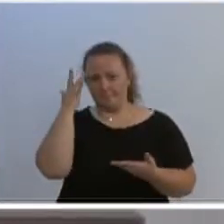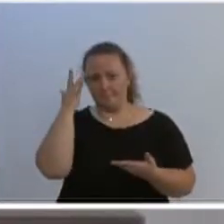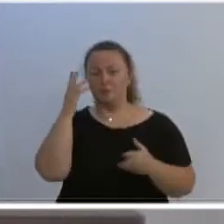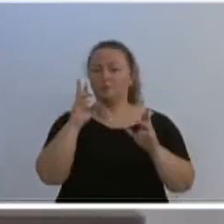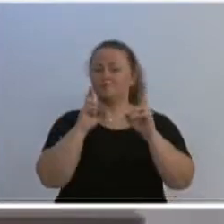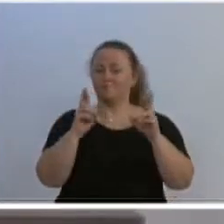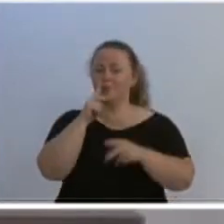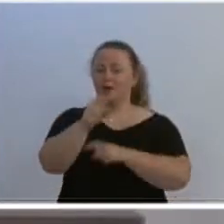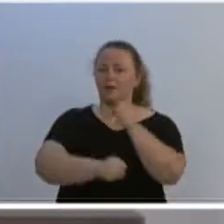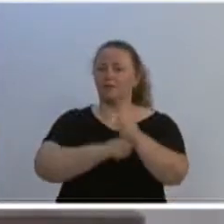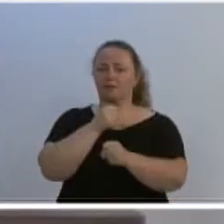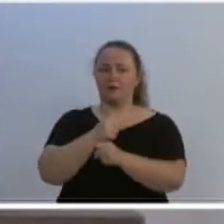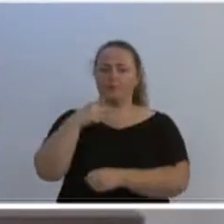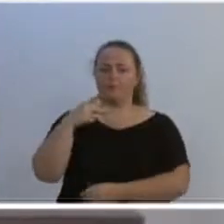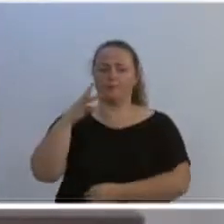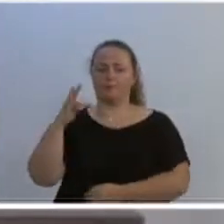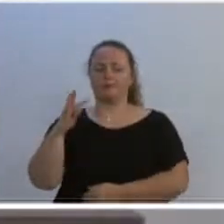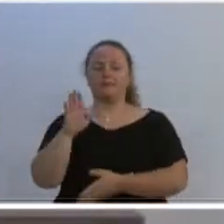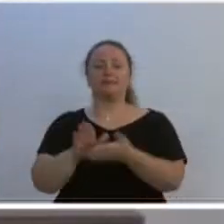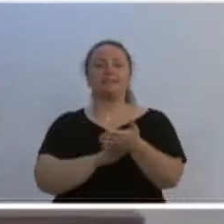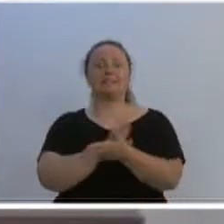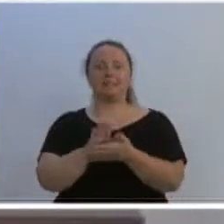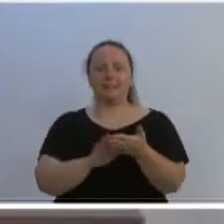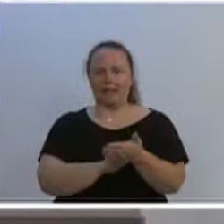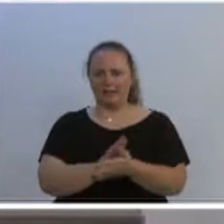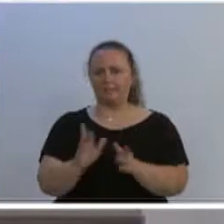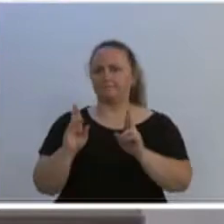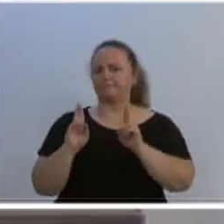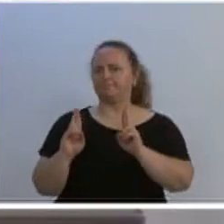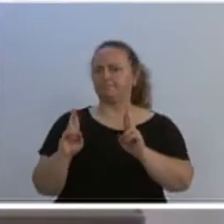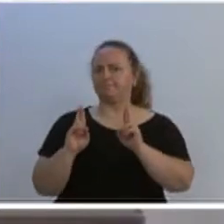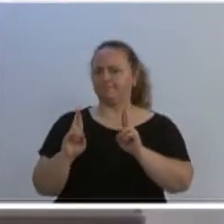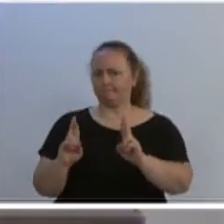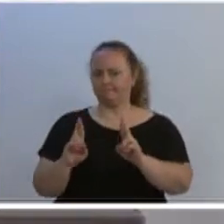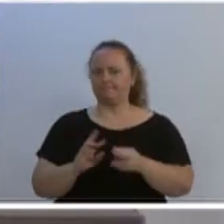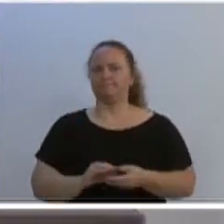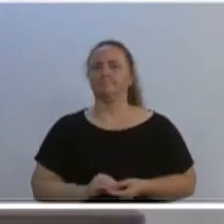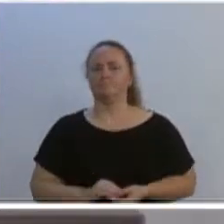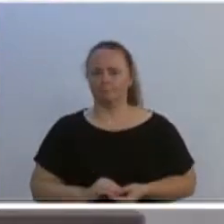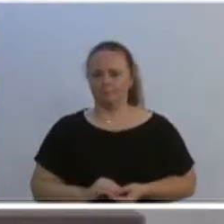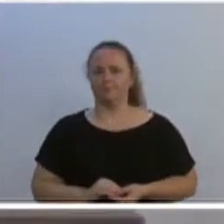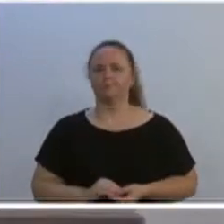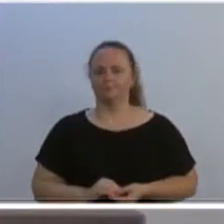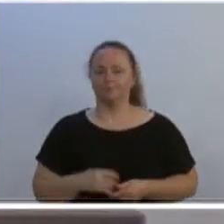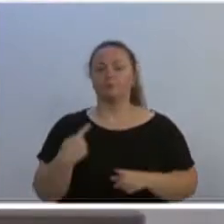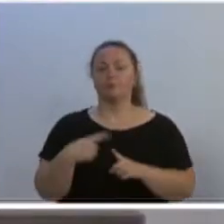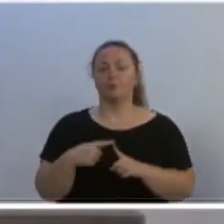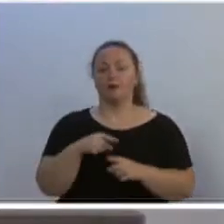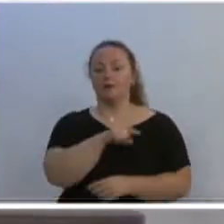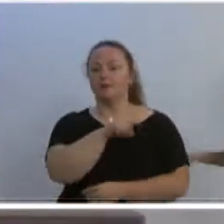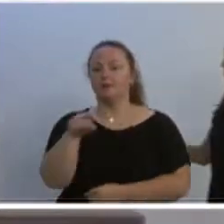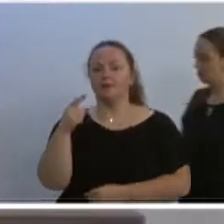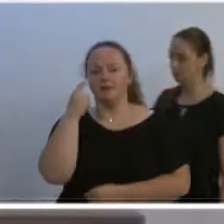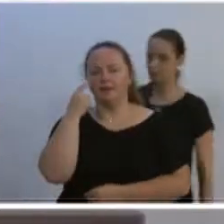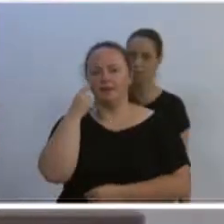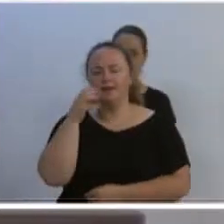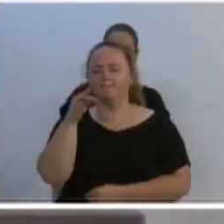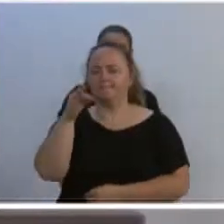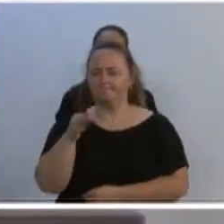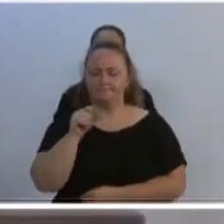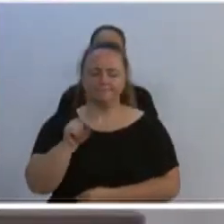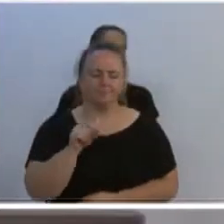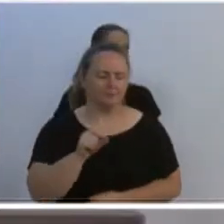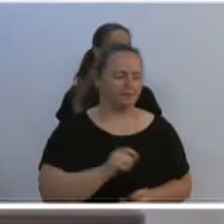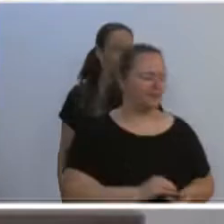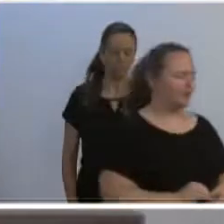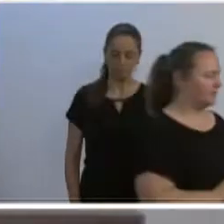consciência daquilo que hoje nós estamos passando no nosso país. Na verdade, estão sentindo na pele. O que está se fazendo agora é um discurso muito fácil